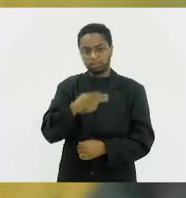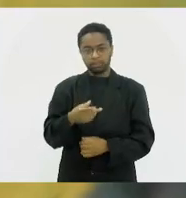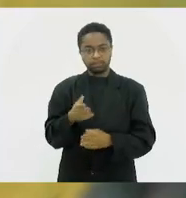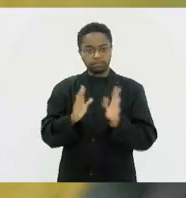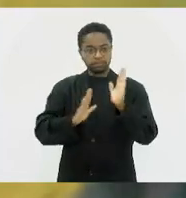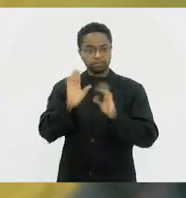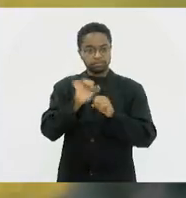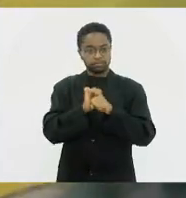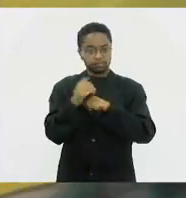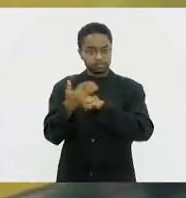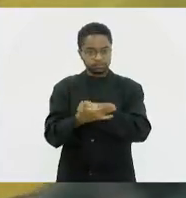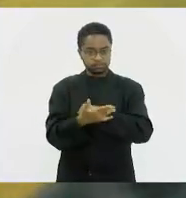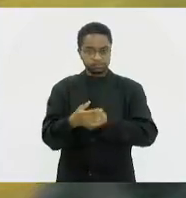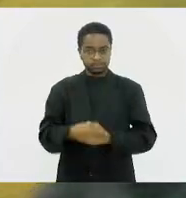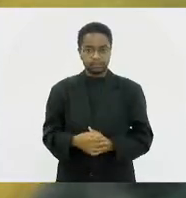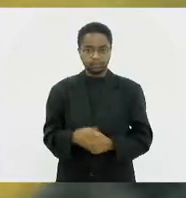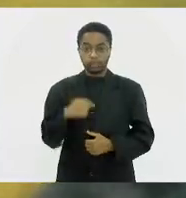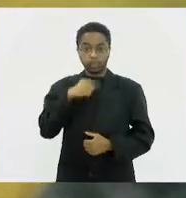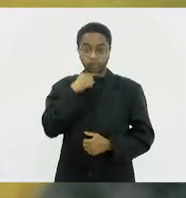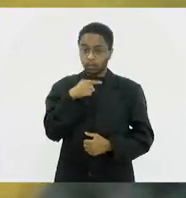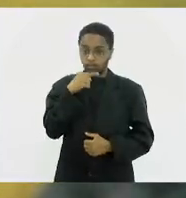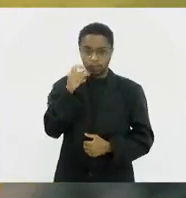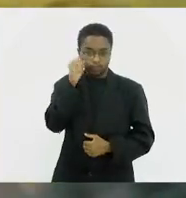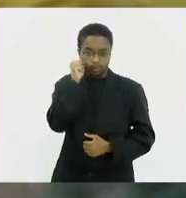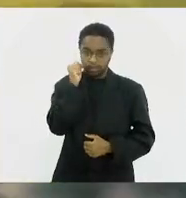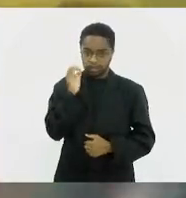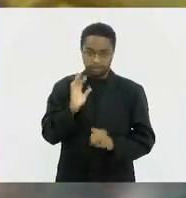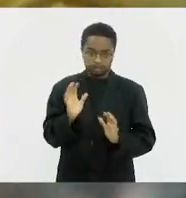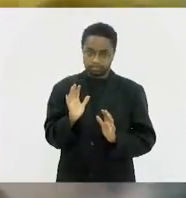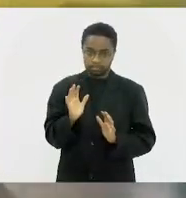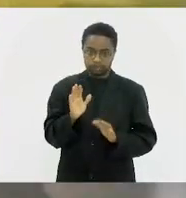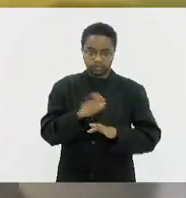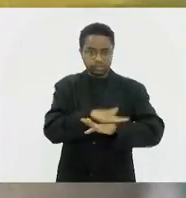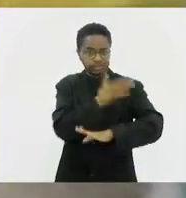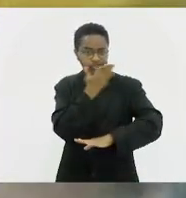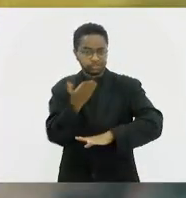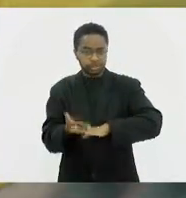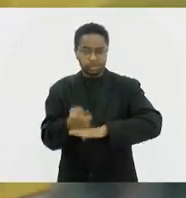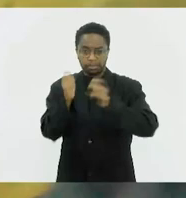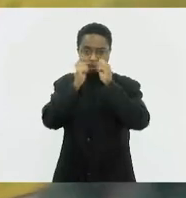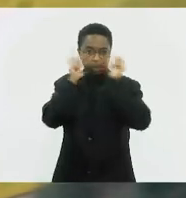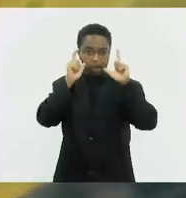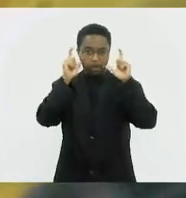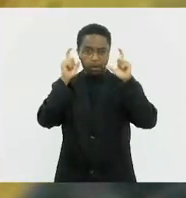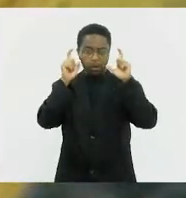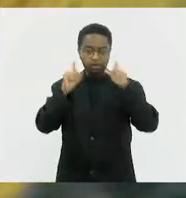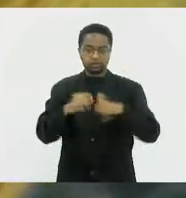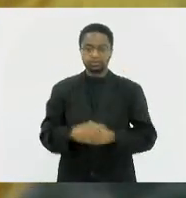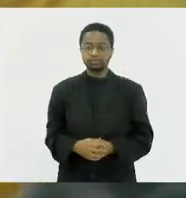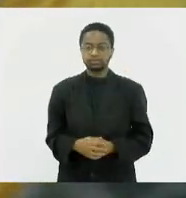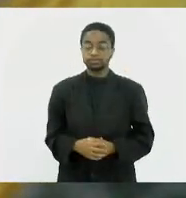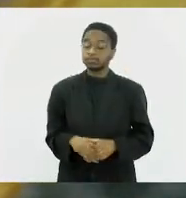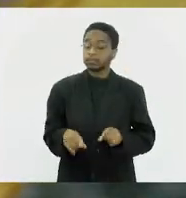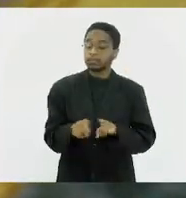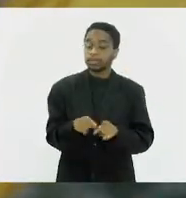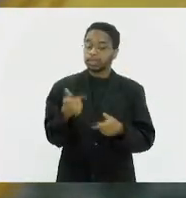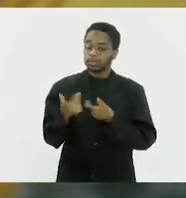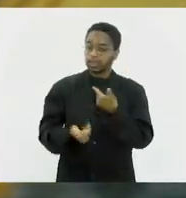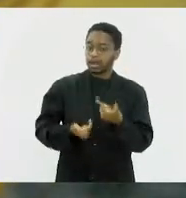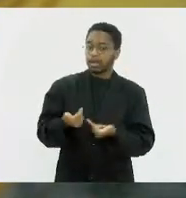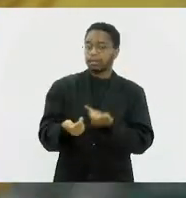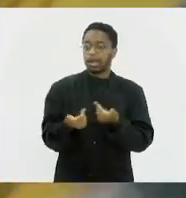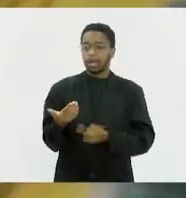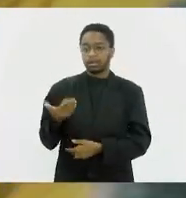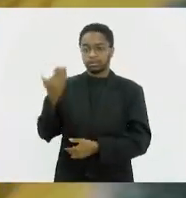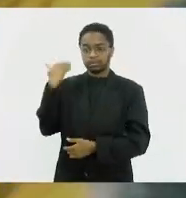pandemia. Eu não dormia. Era dia e noite. E todo aquele trabalho que a gente fazia